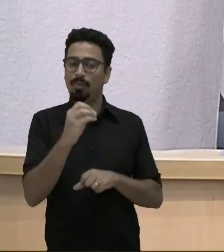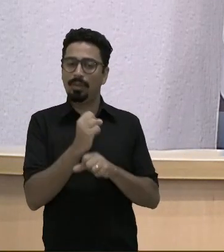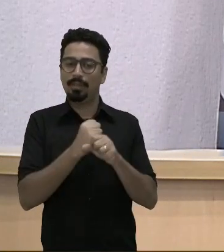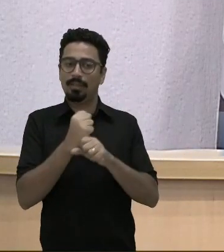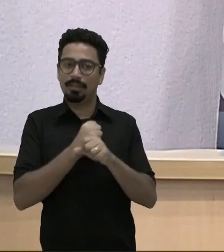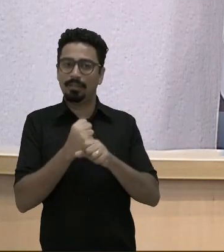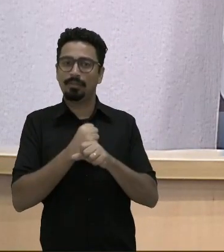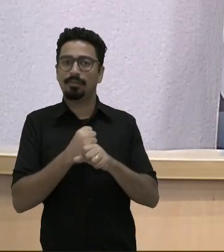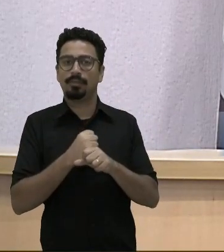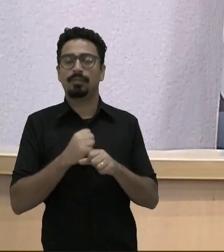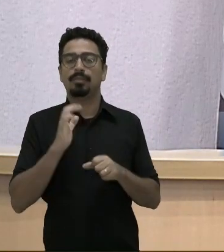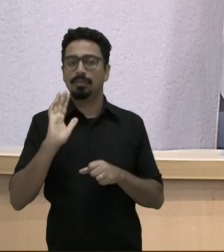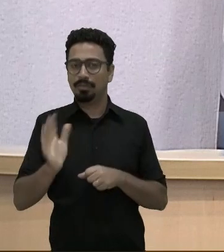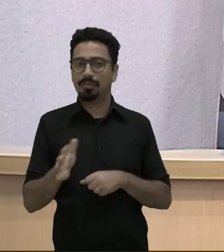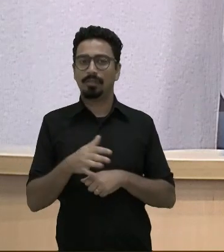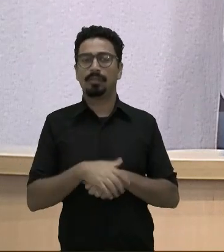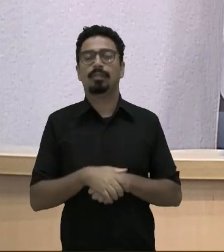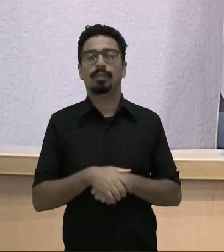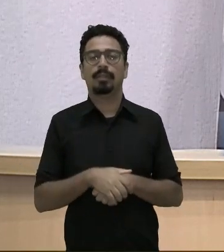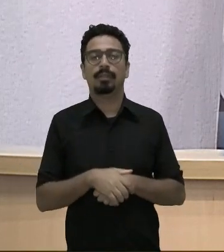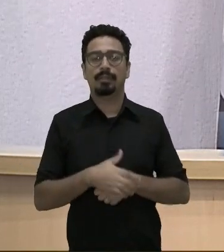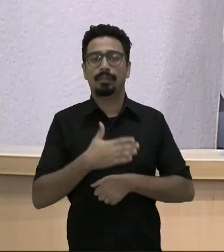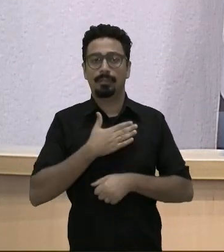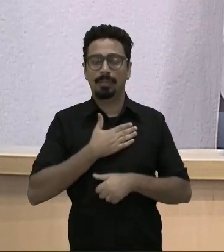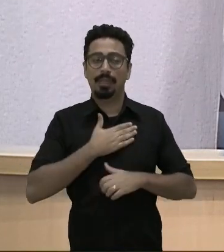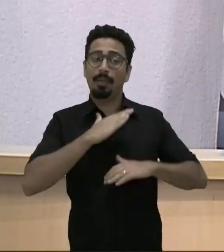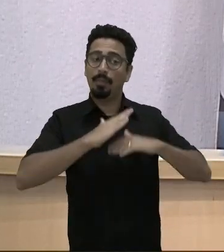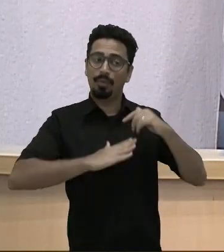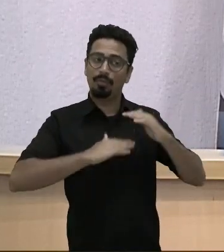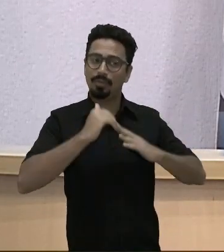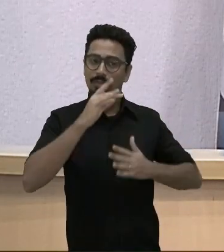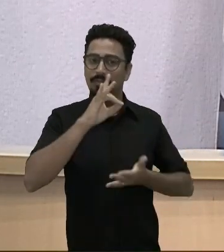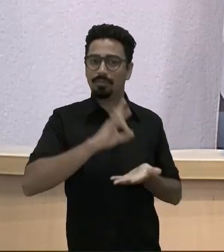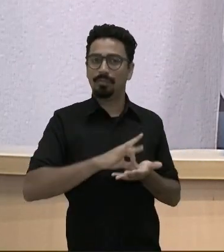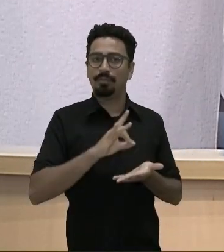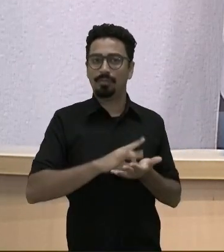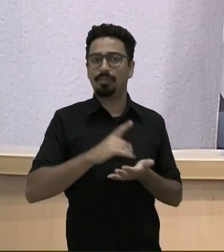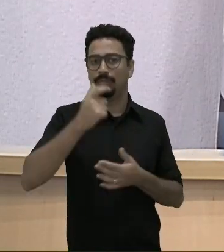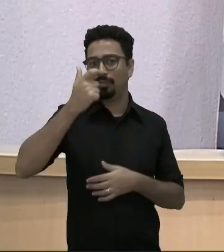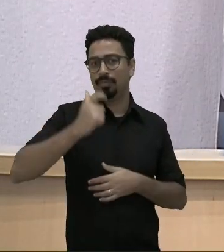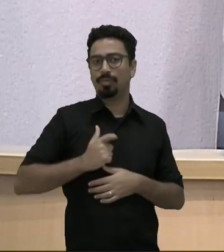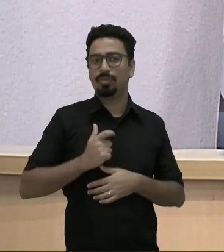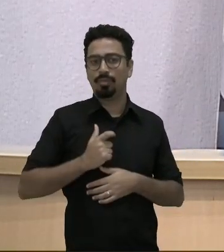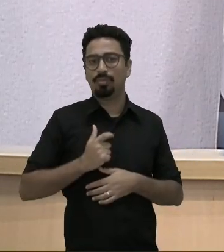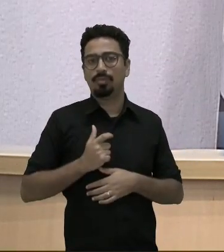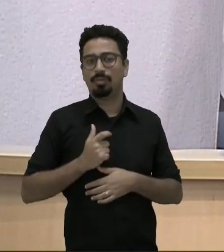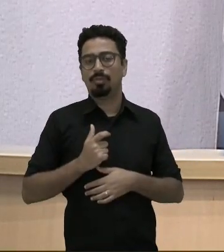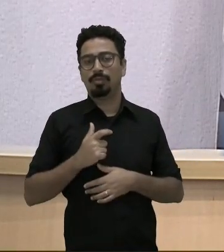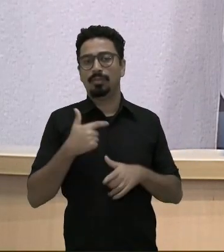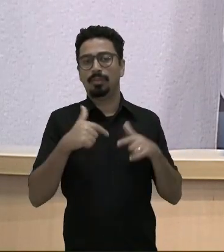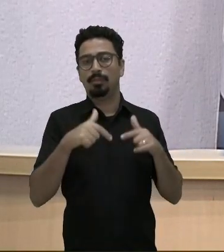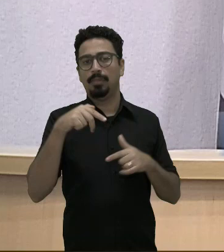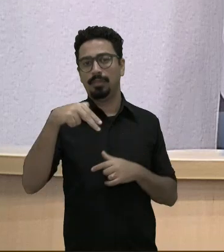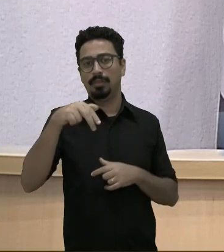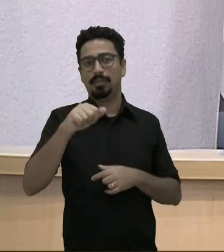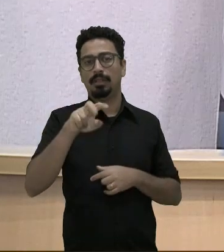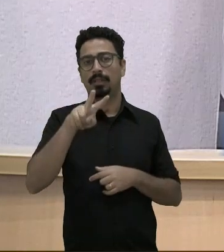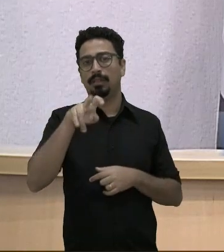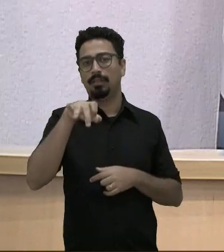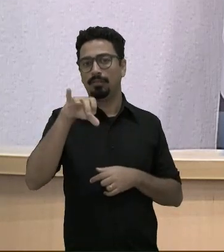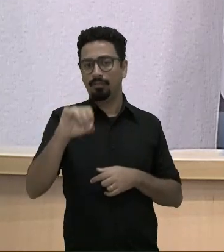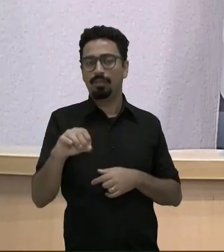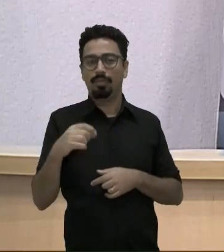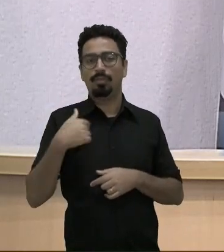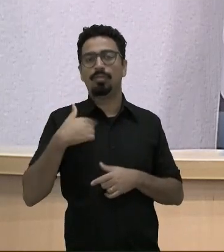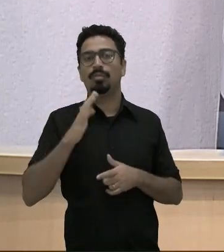Tá? A minha profissão mesmo, eu sou profissional de navios, trabalhei em navio. Andei o